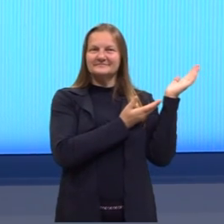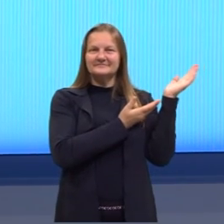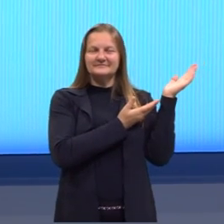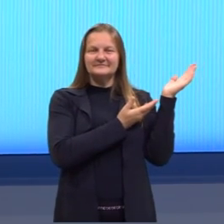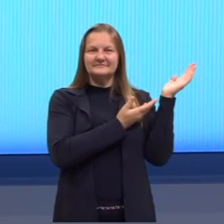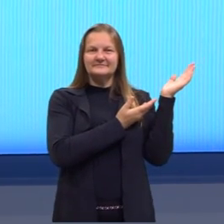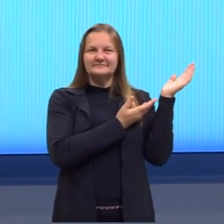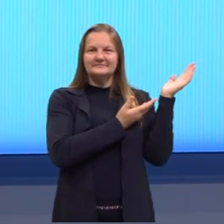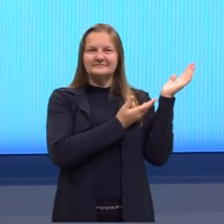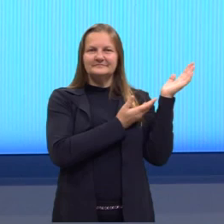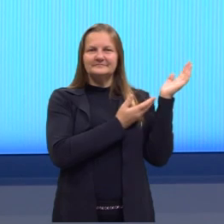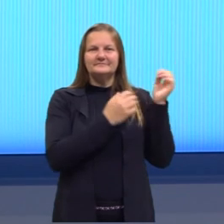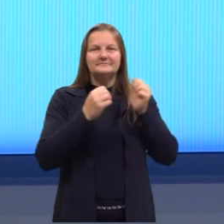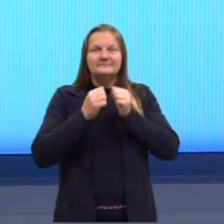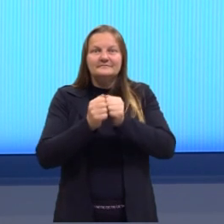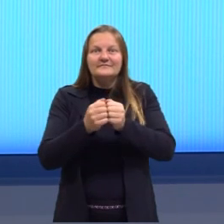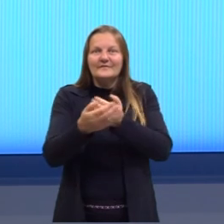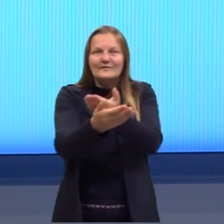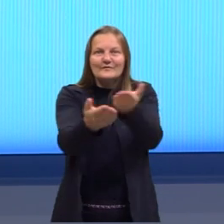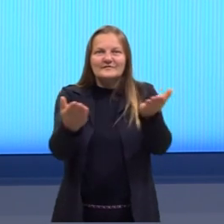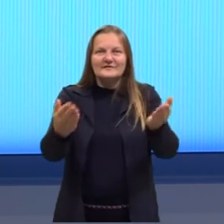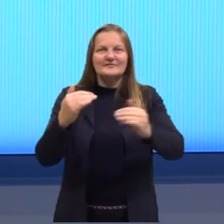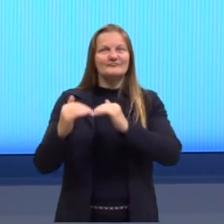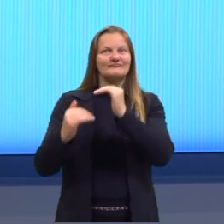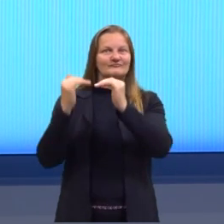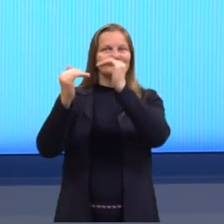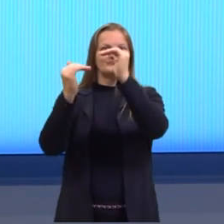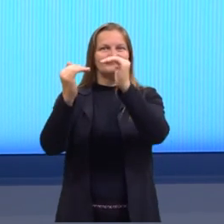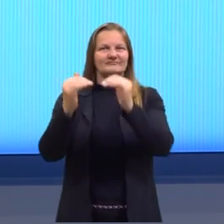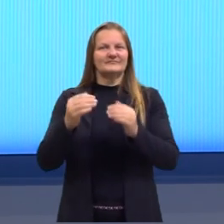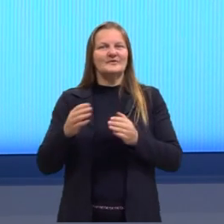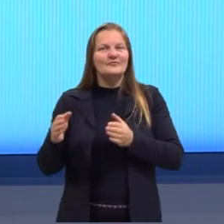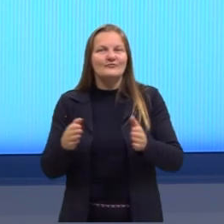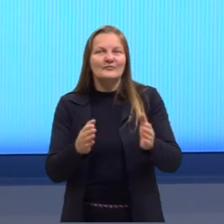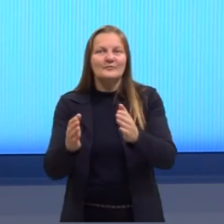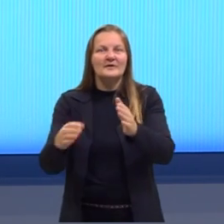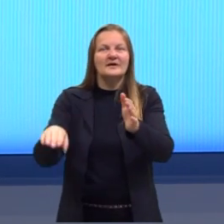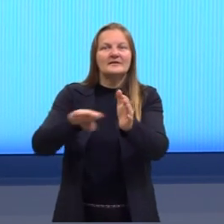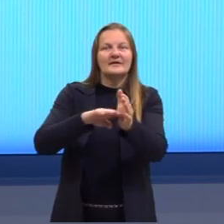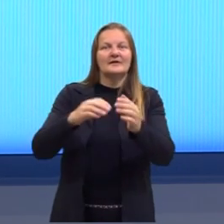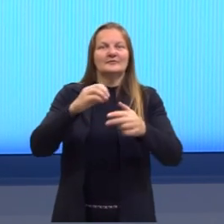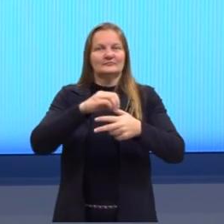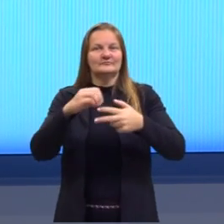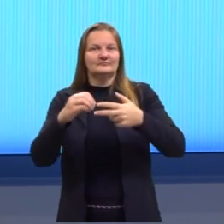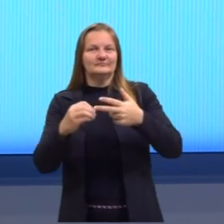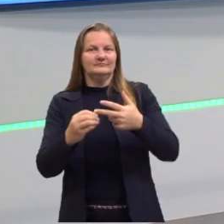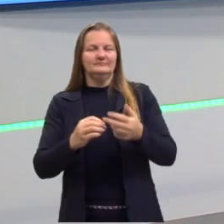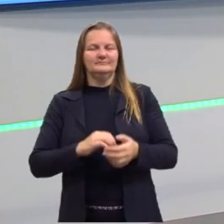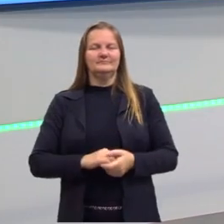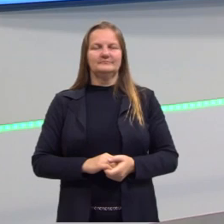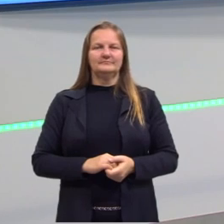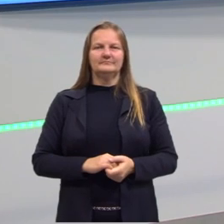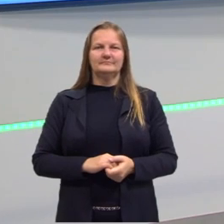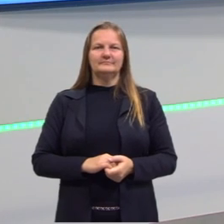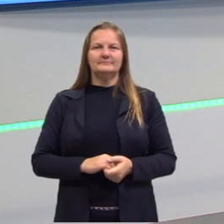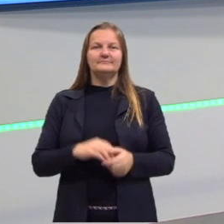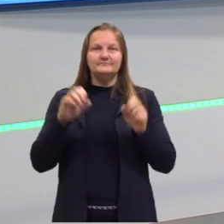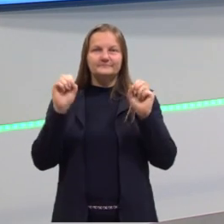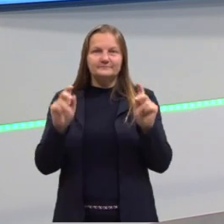aí eu poder acompanhar esse processo de vocês durante essa caminhada bacana que tem sido para Enem